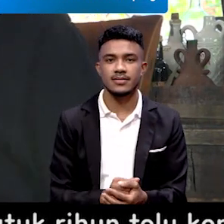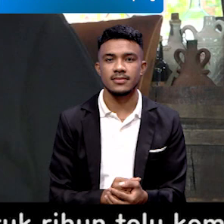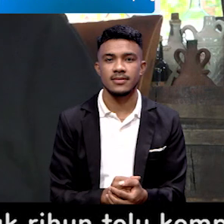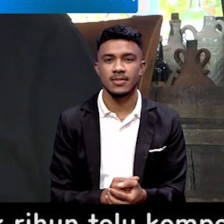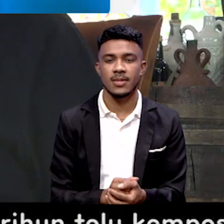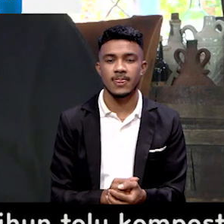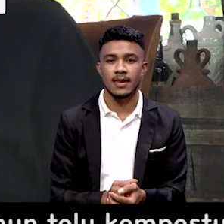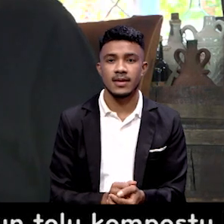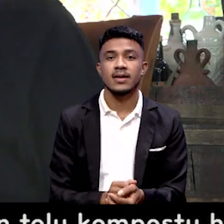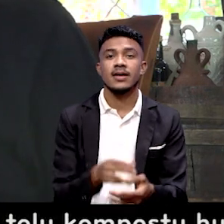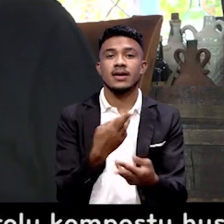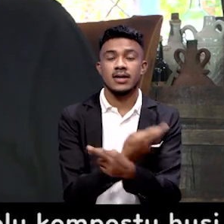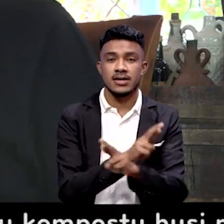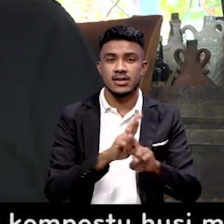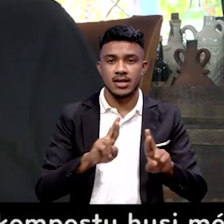resistência